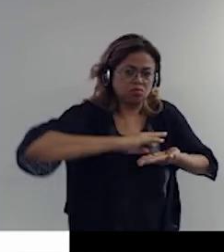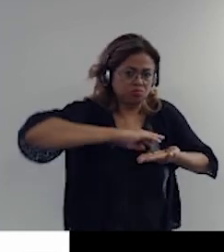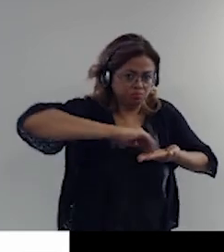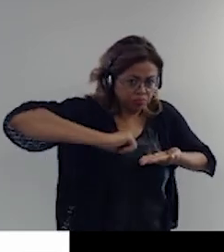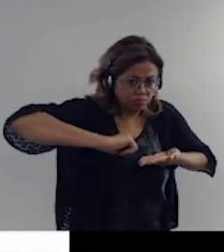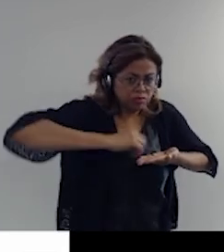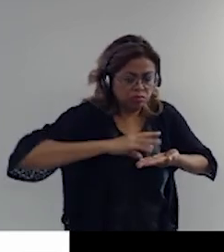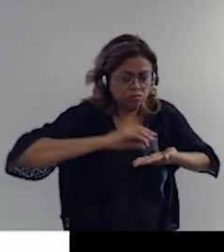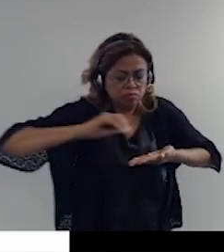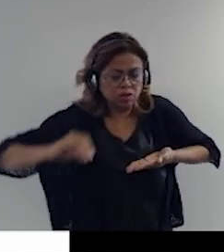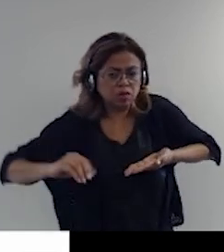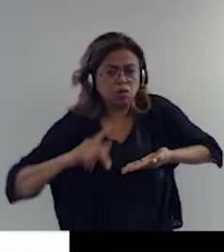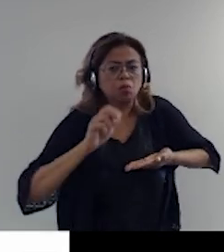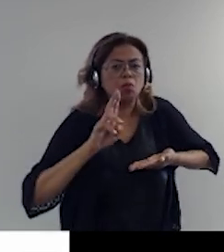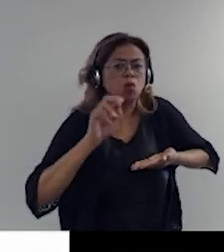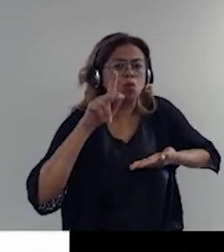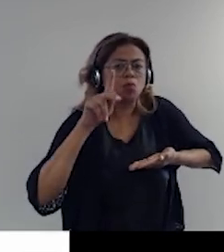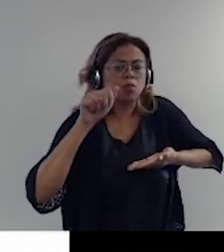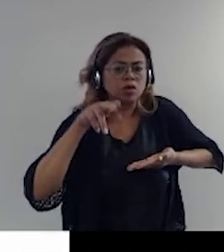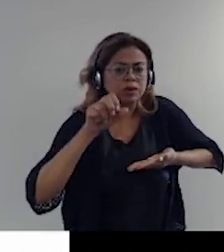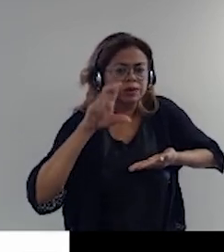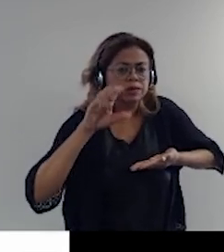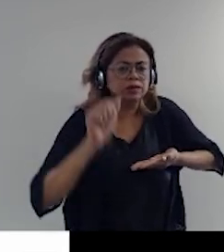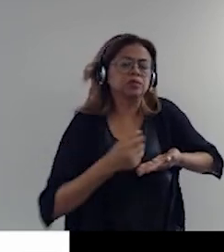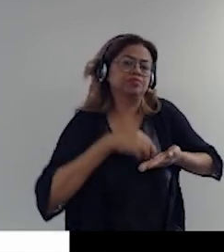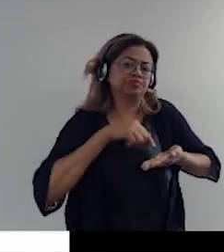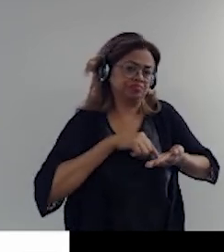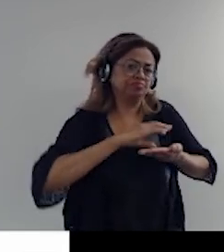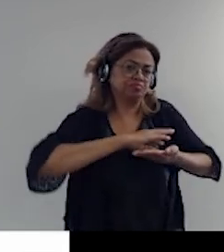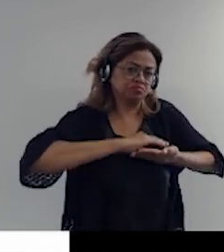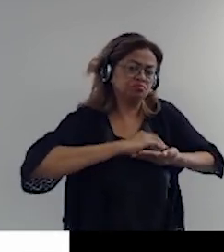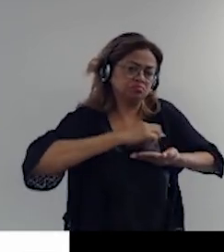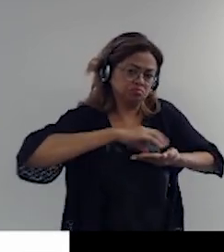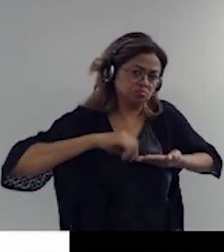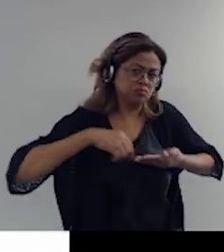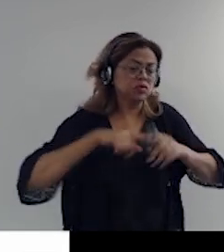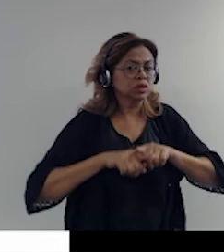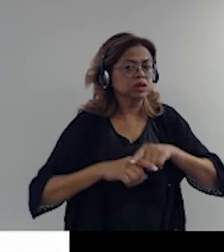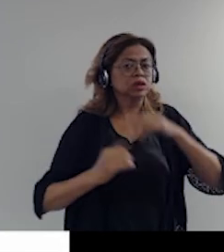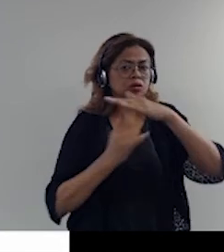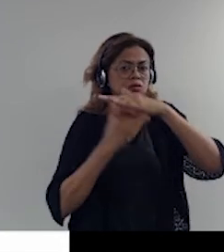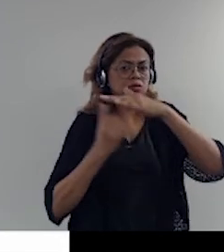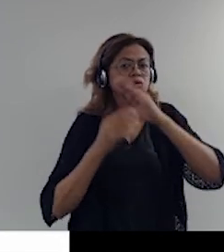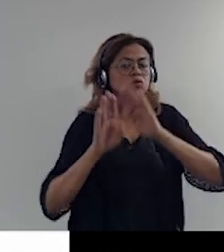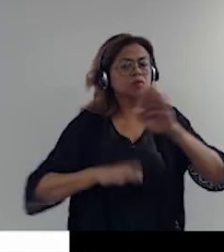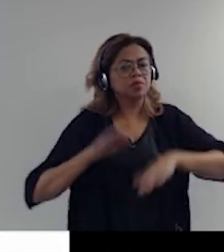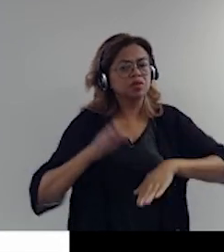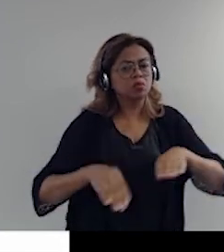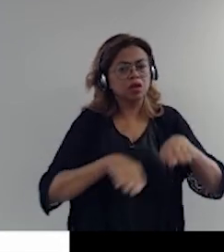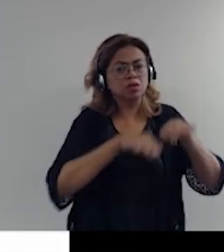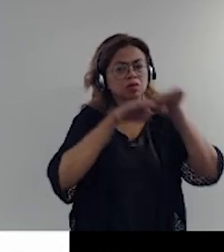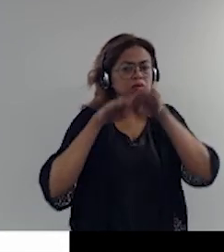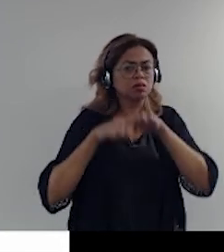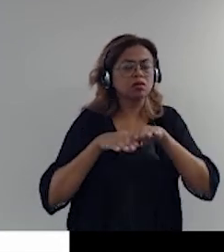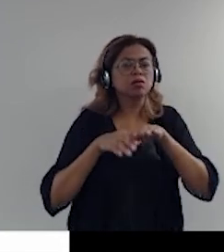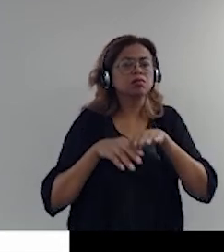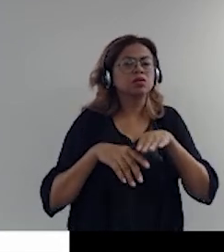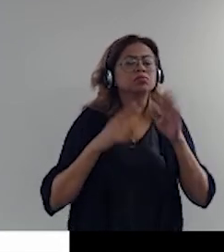recorrer à poupança, mas a indústria, nesse período, se manteve mais ou menos estável em termos de